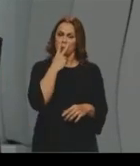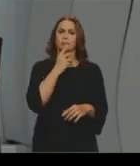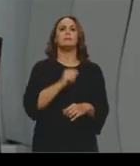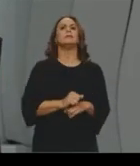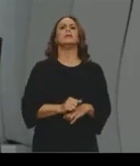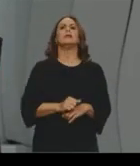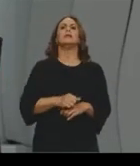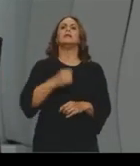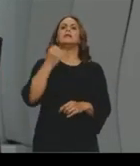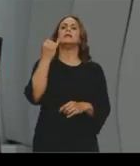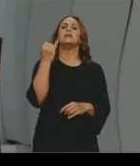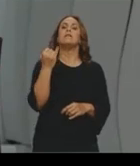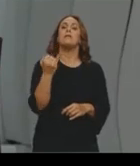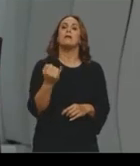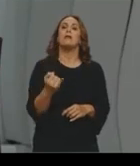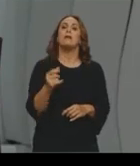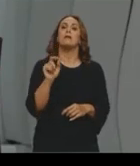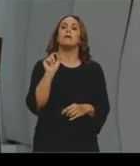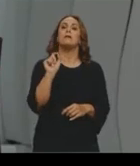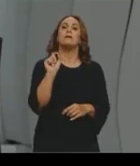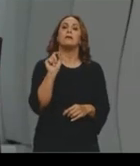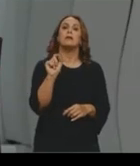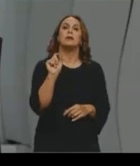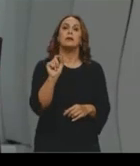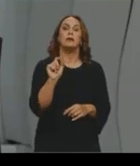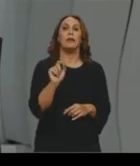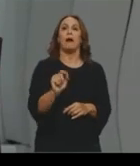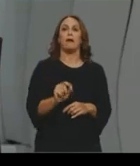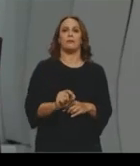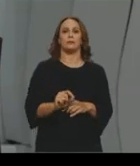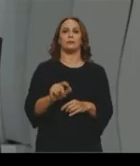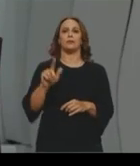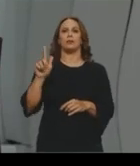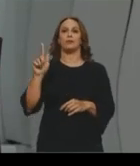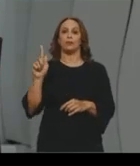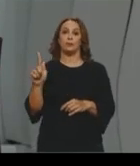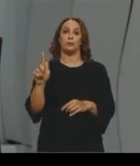educado, é trabalhador sindicalizado, né? Ou